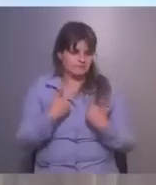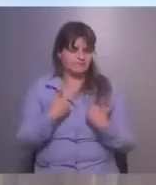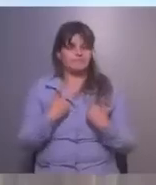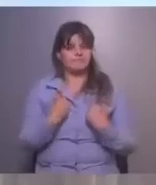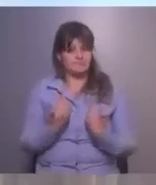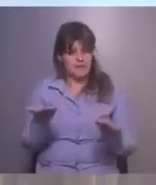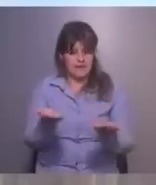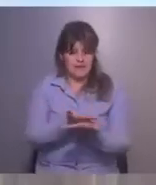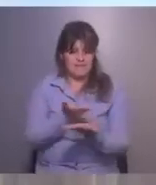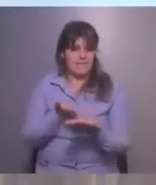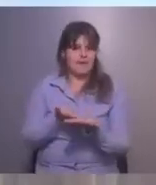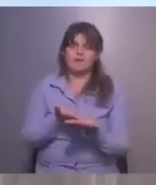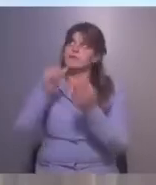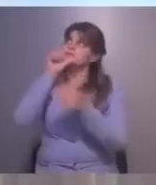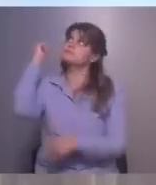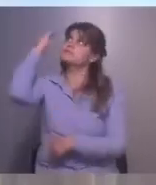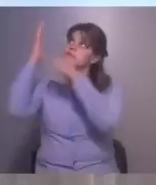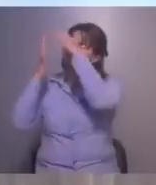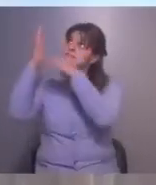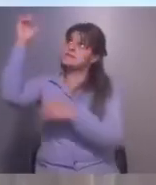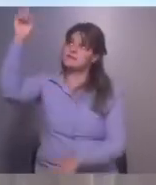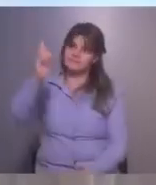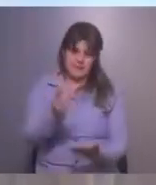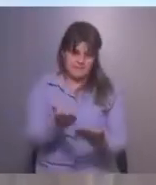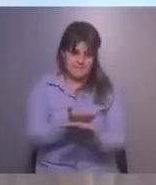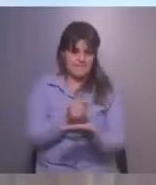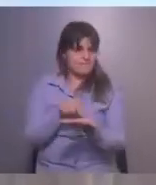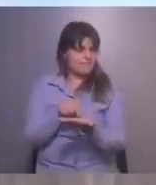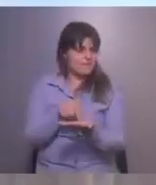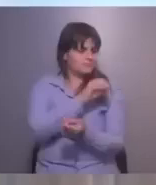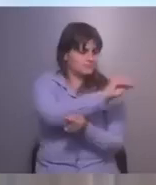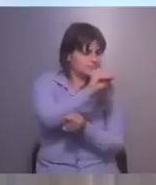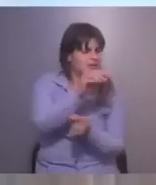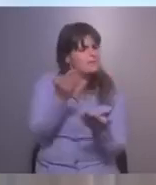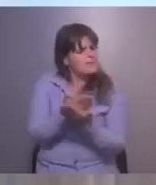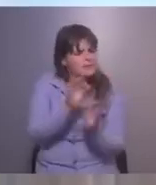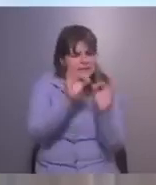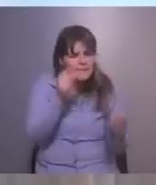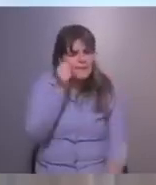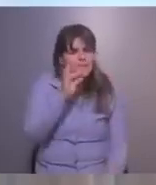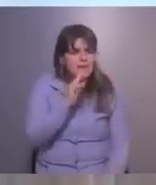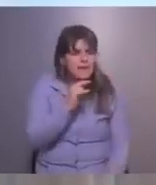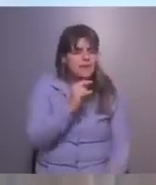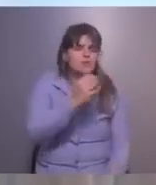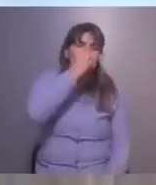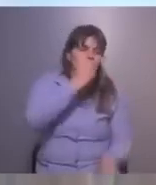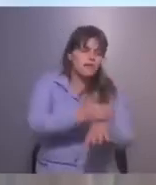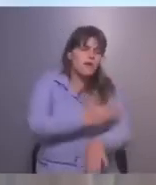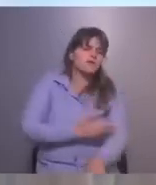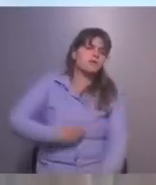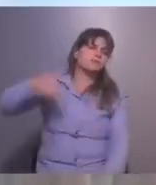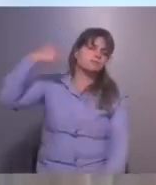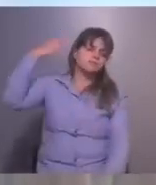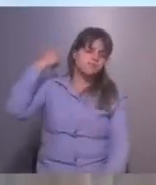Este é o pão que desceu do céu. Não é como o dos vossos pais, que o comeram e morreram.